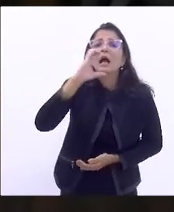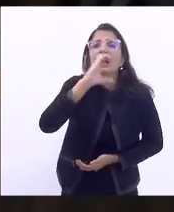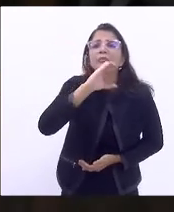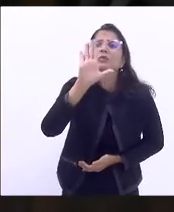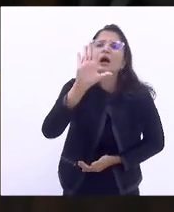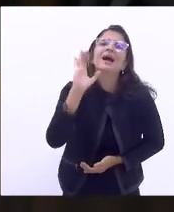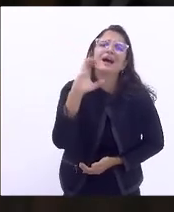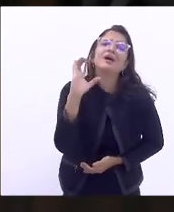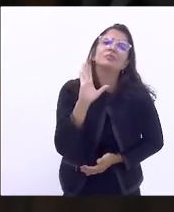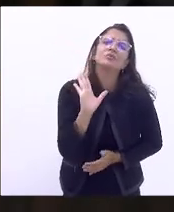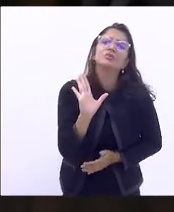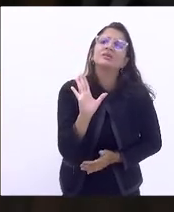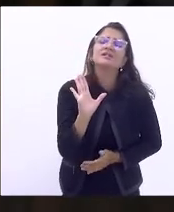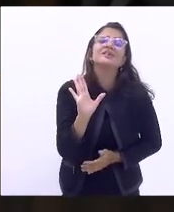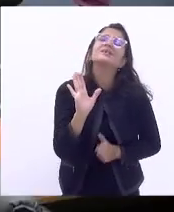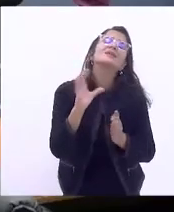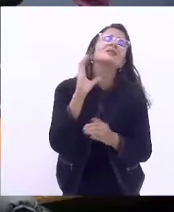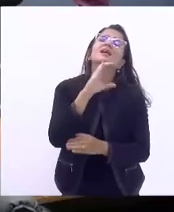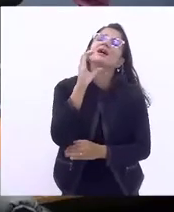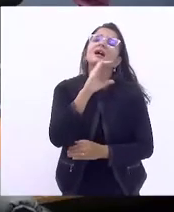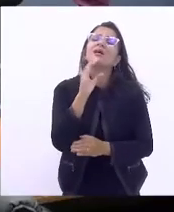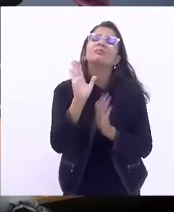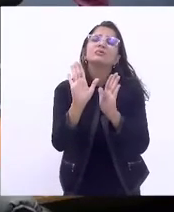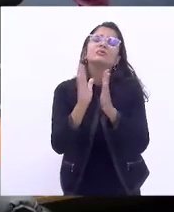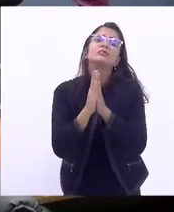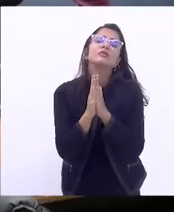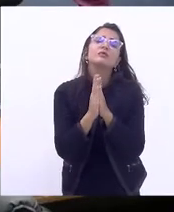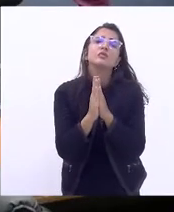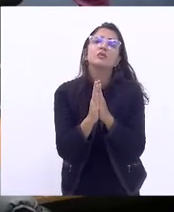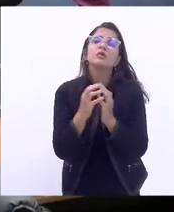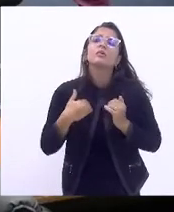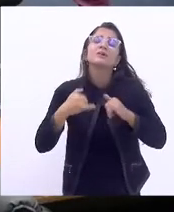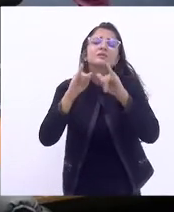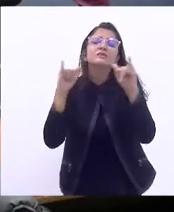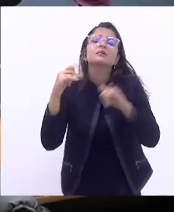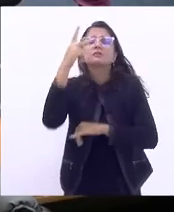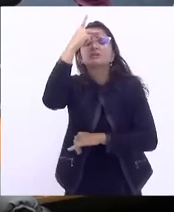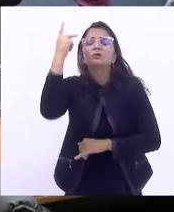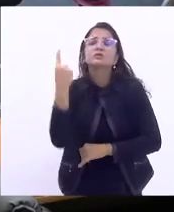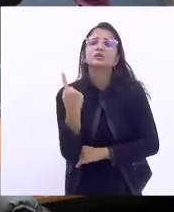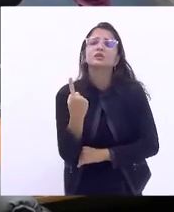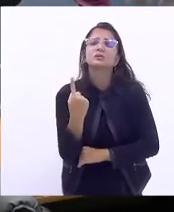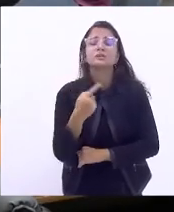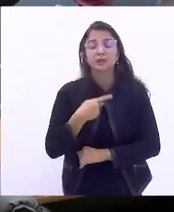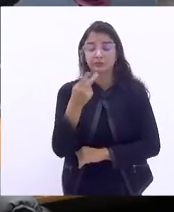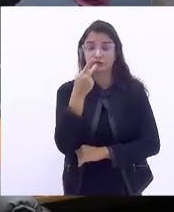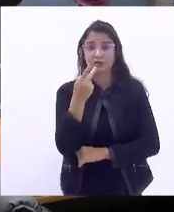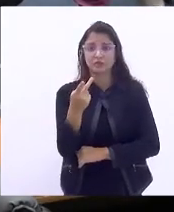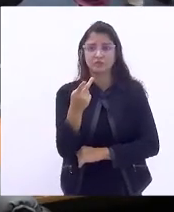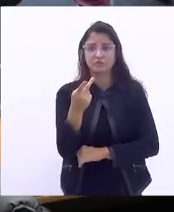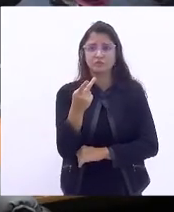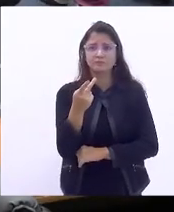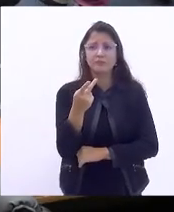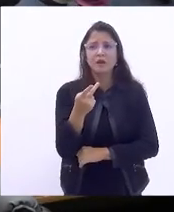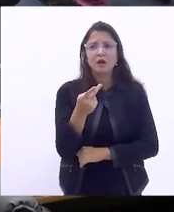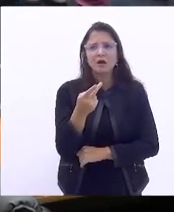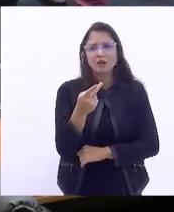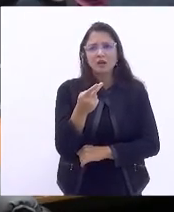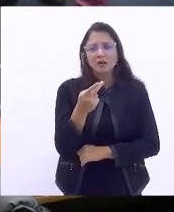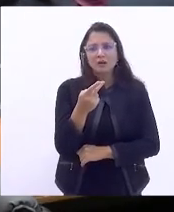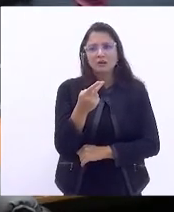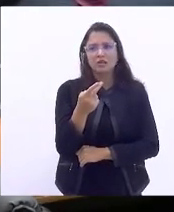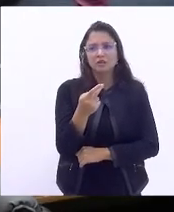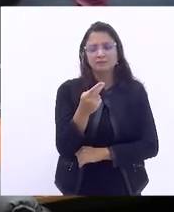rápido. A pauta, sobre o projeto? É, não, bem rápido, só para anunciar projetos. Uma pessoa, só anunciar, já estou até falando. Só um